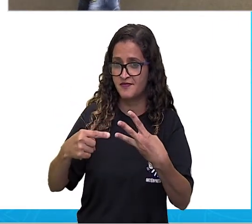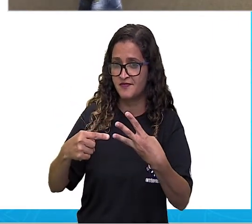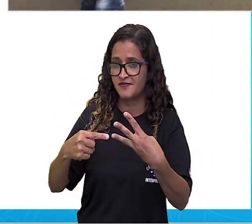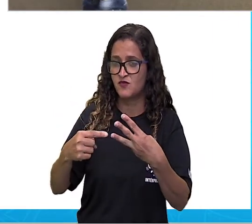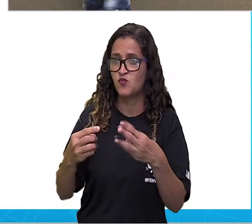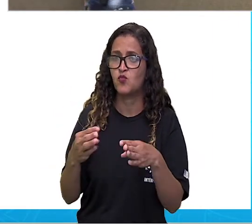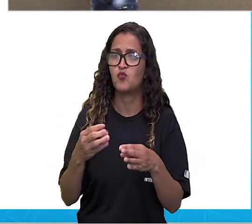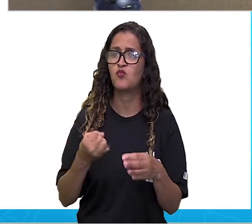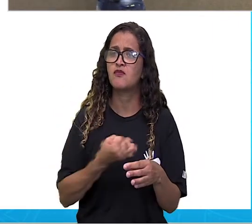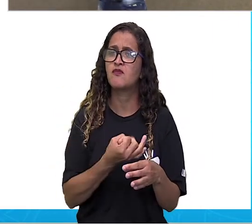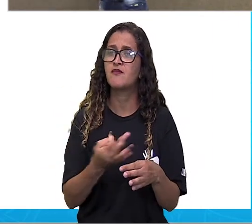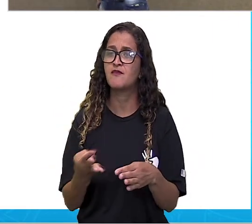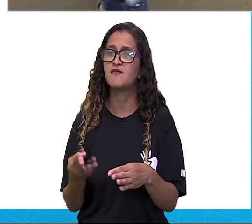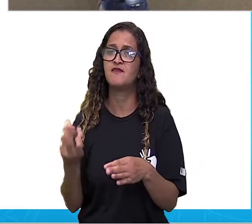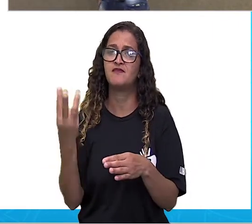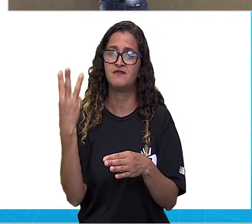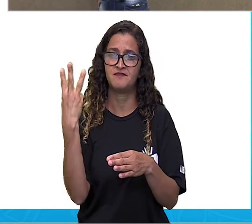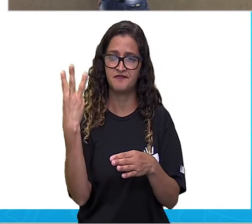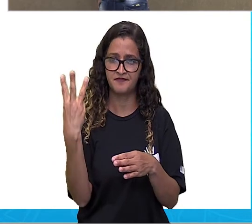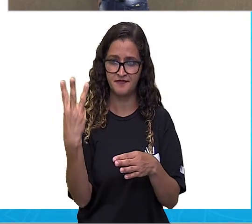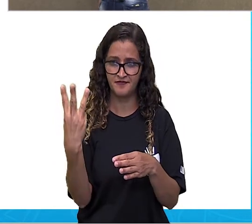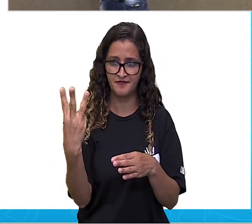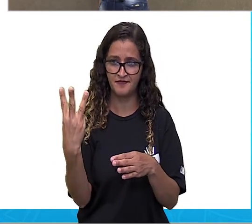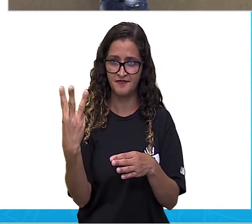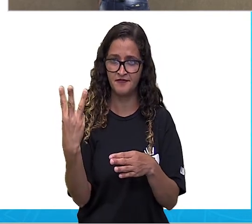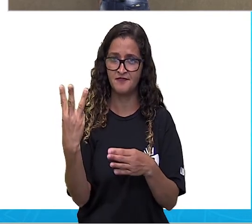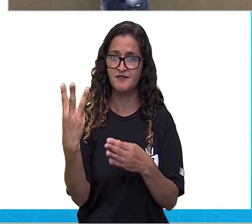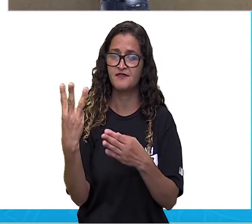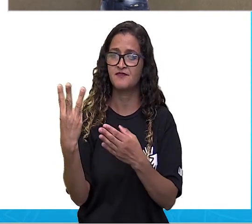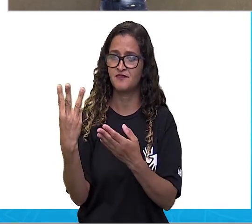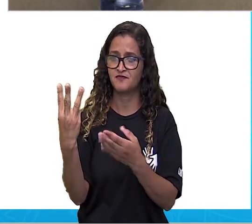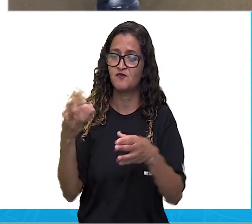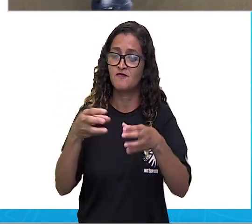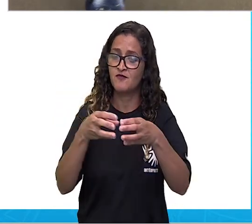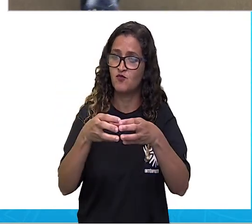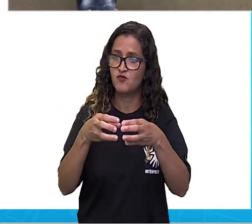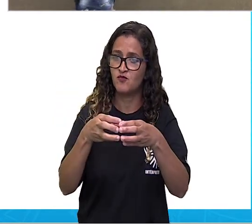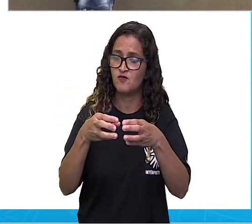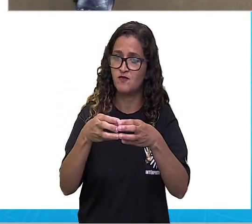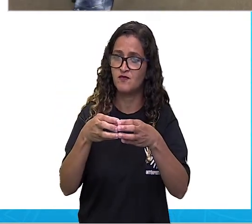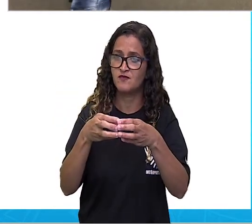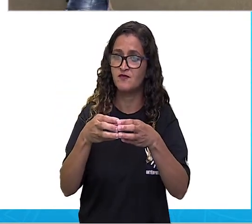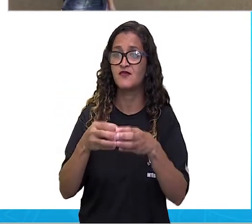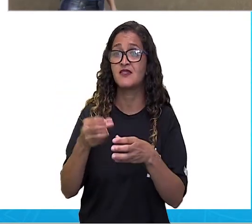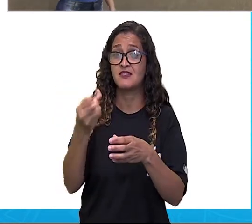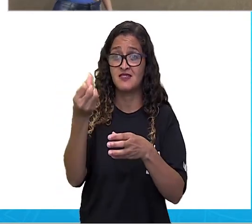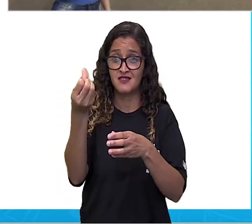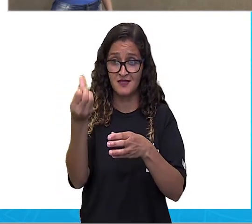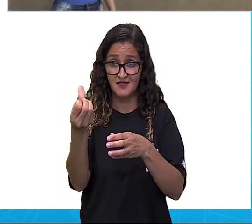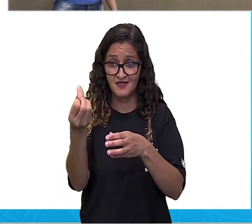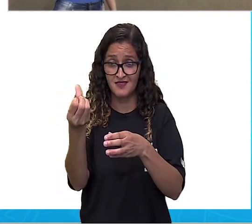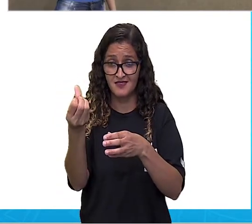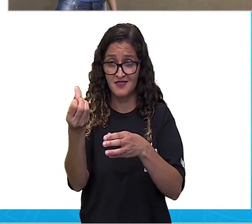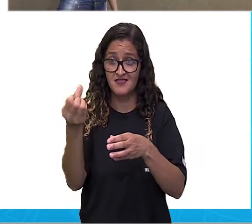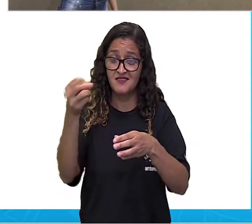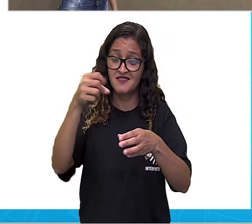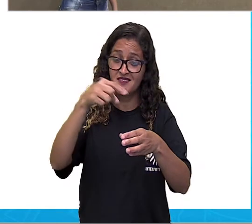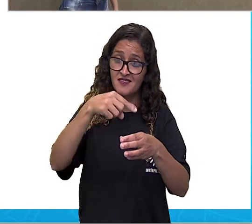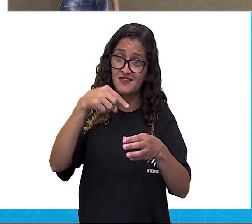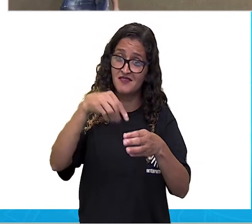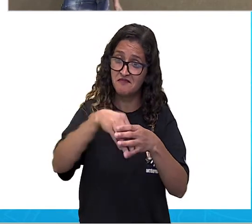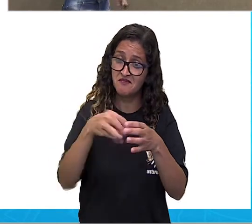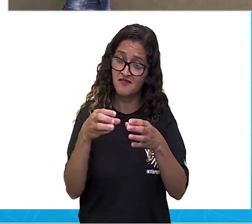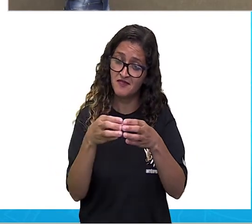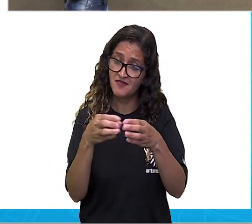foram formados? Foram formados três grupos com seis elementos dentro de cada